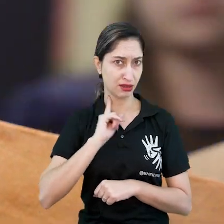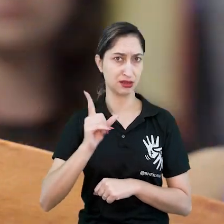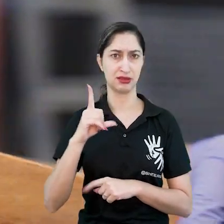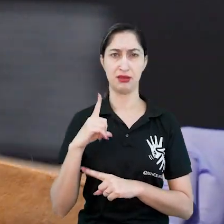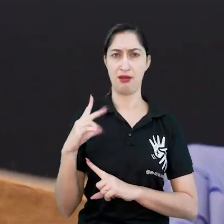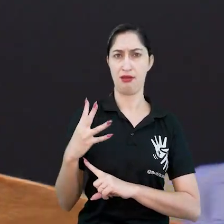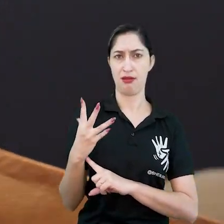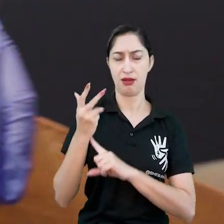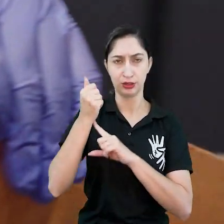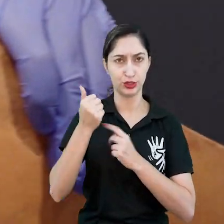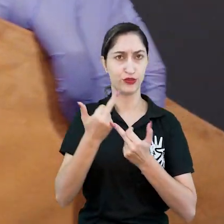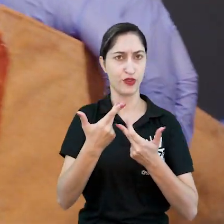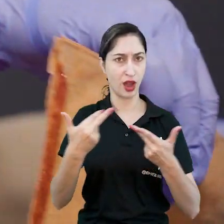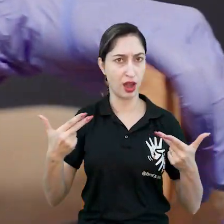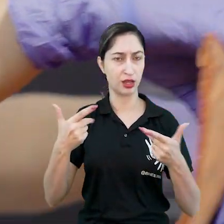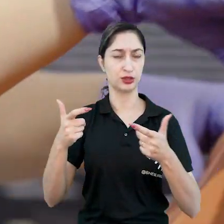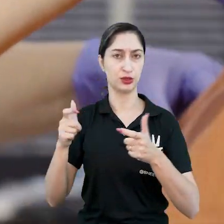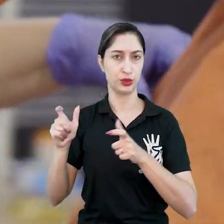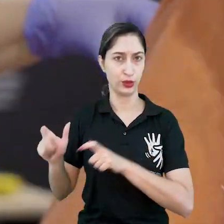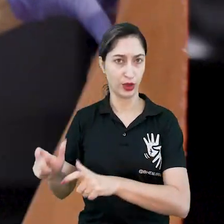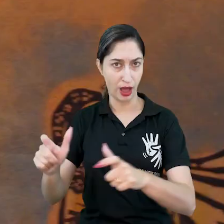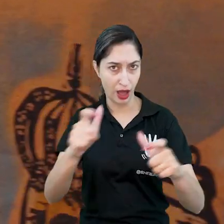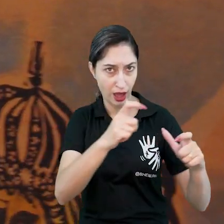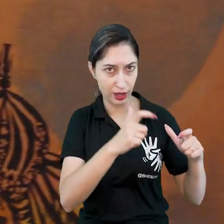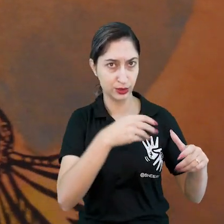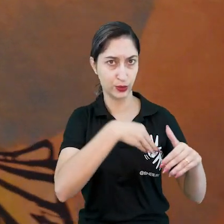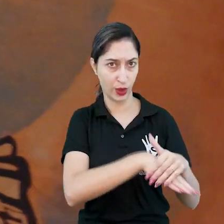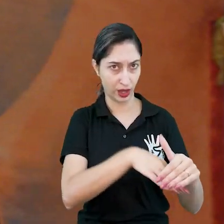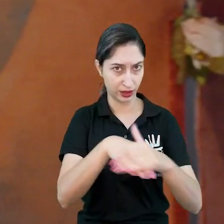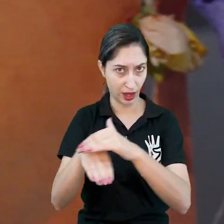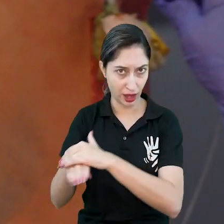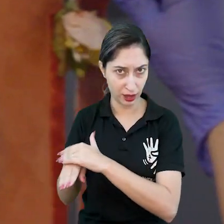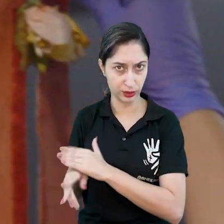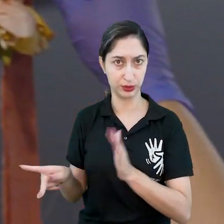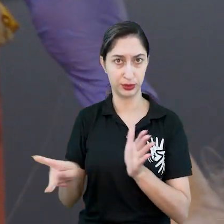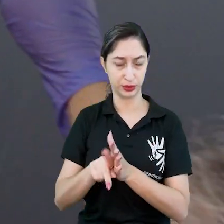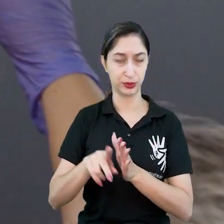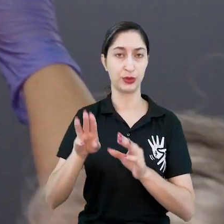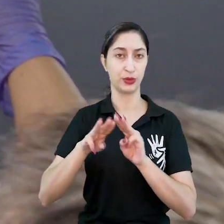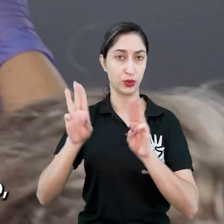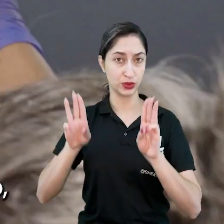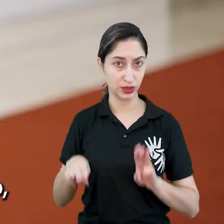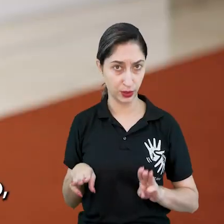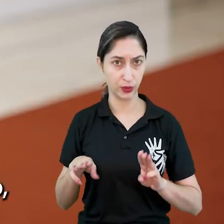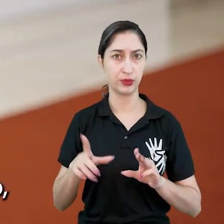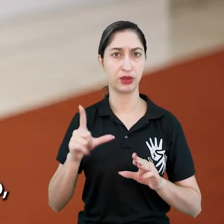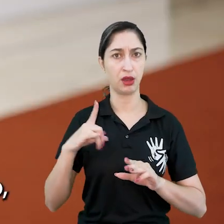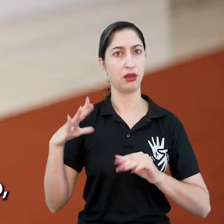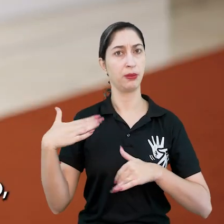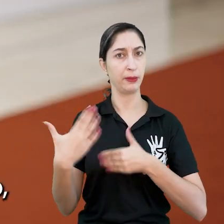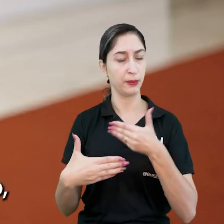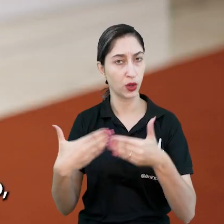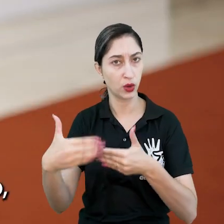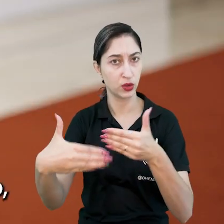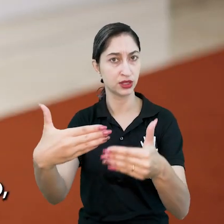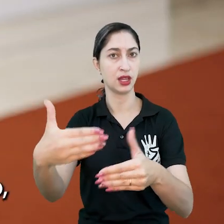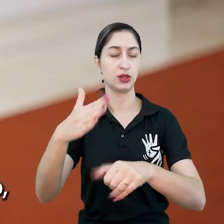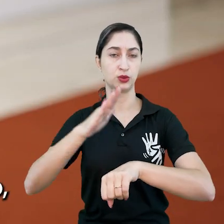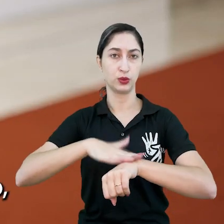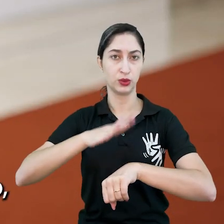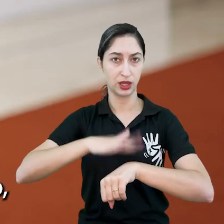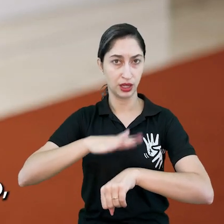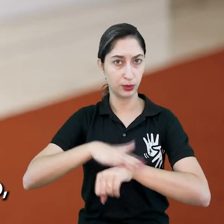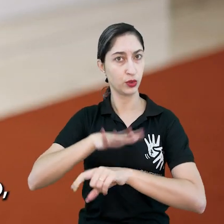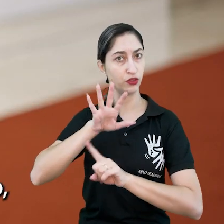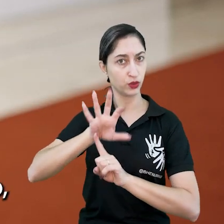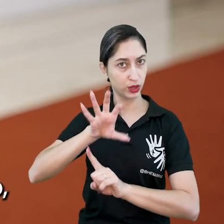como diversas obras que estão nas reservas técnicas de museus, passaram por esse processo da ação